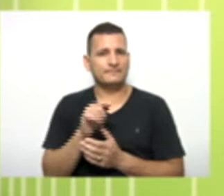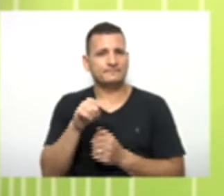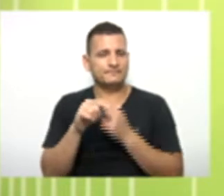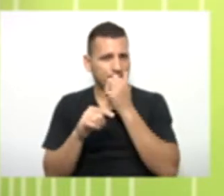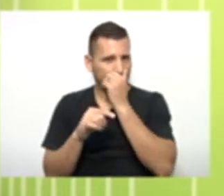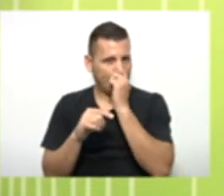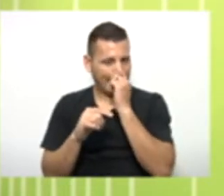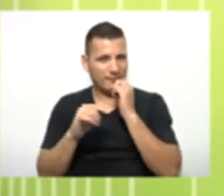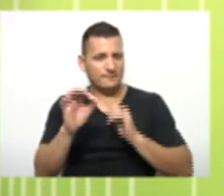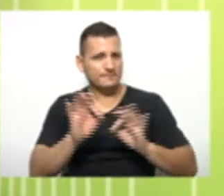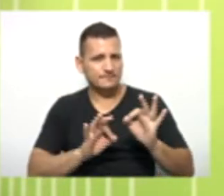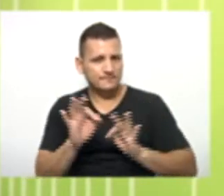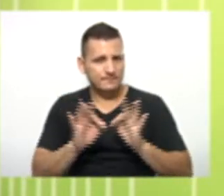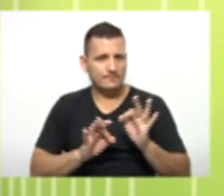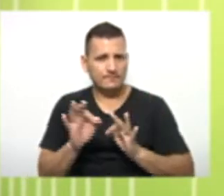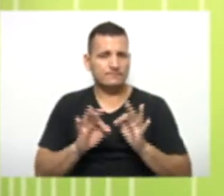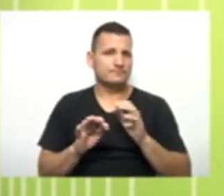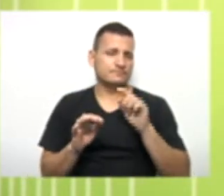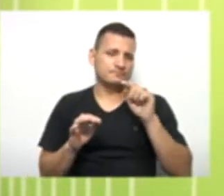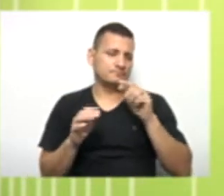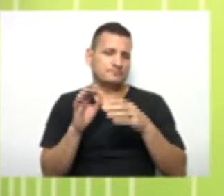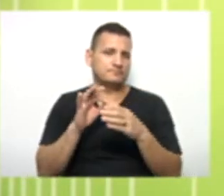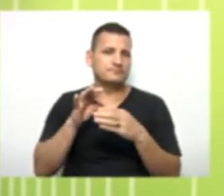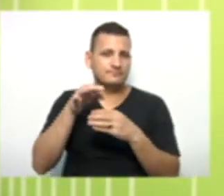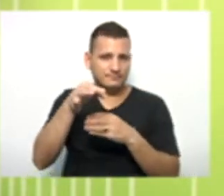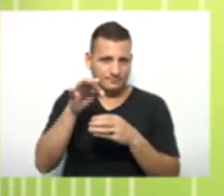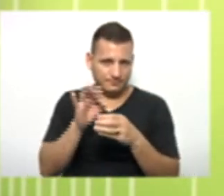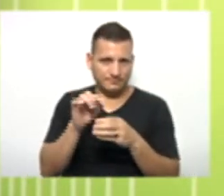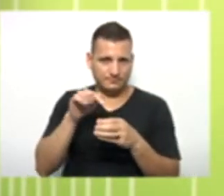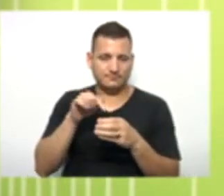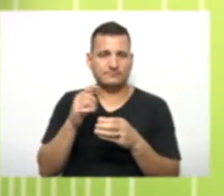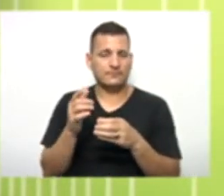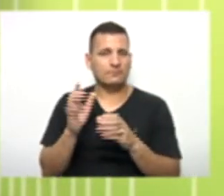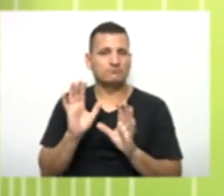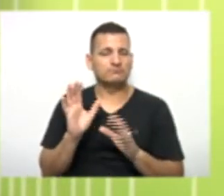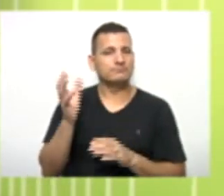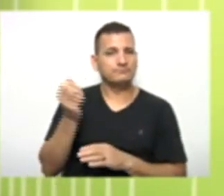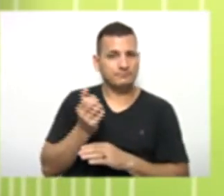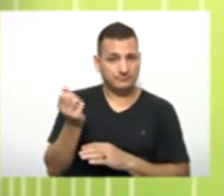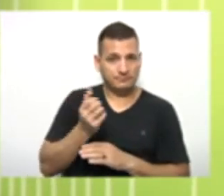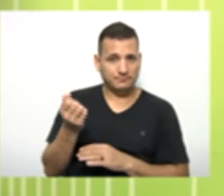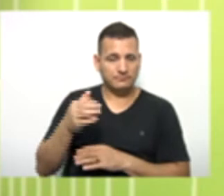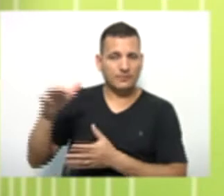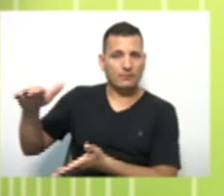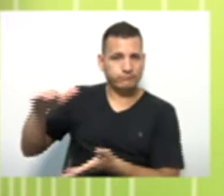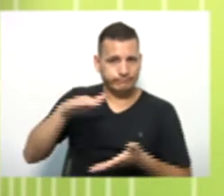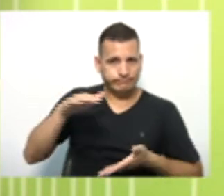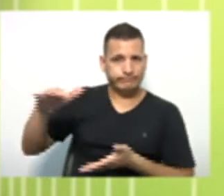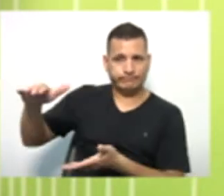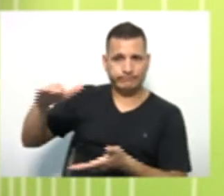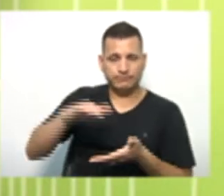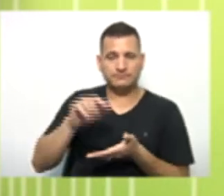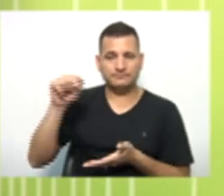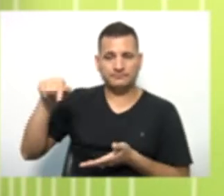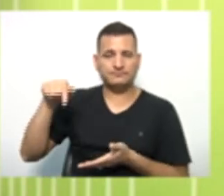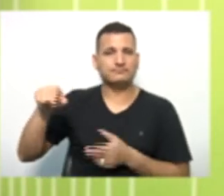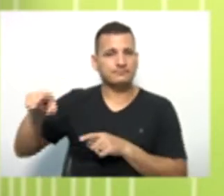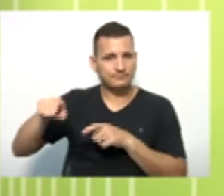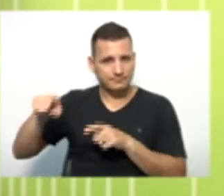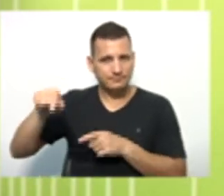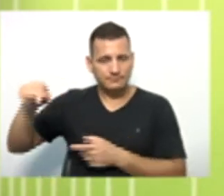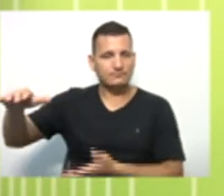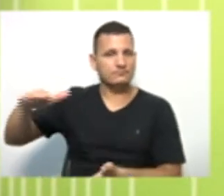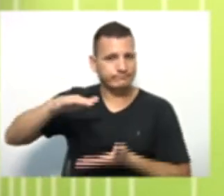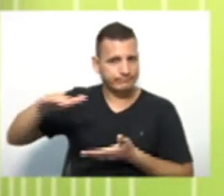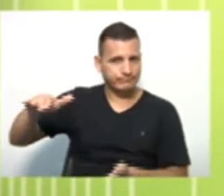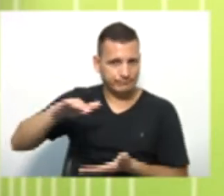elabora, né, que trabalha com iogurtes. Então, ela pega o leite o produtor rural, entrega o leite lá e